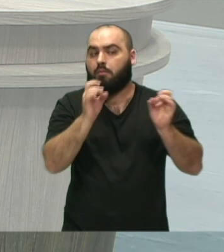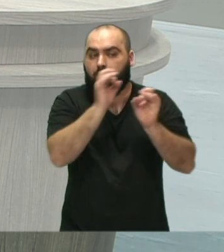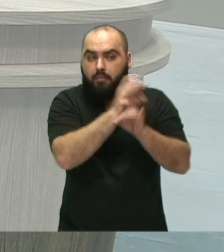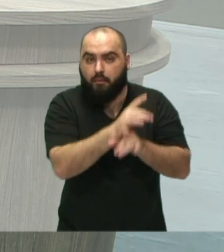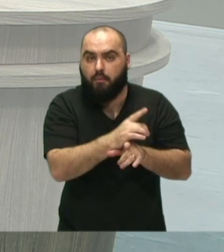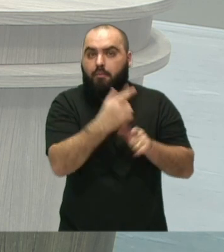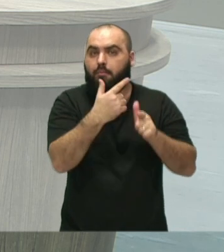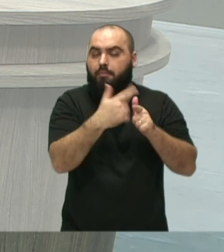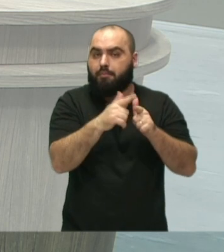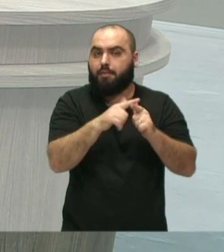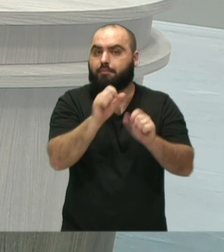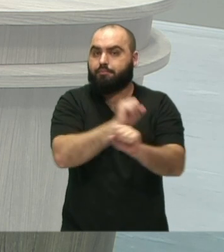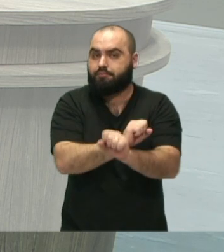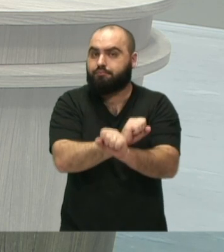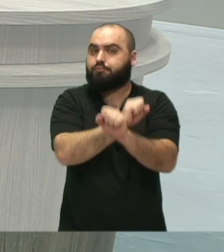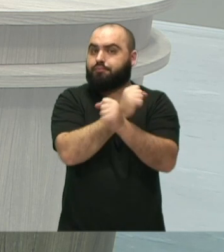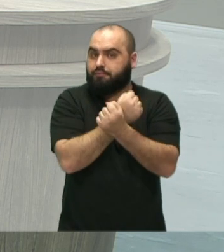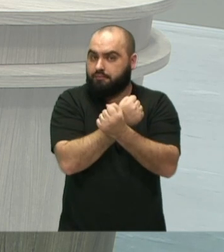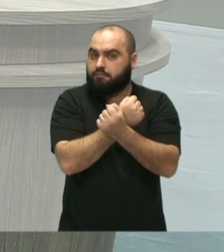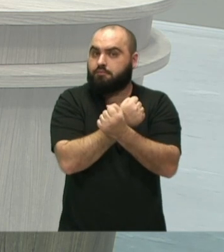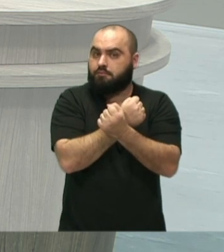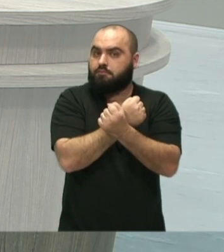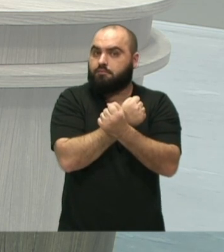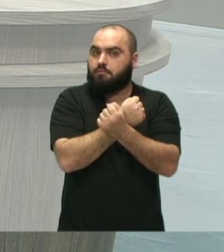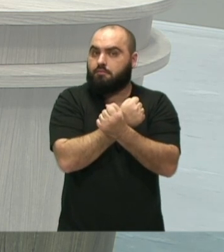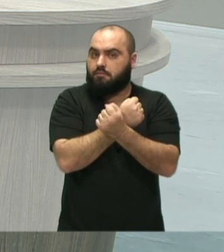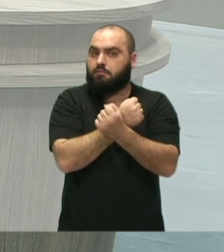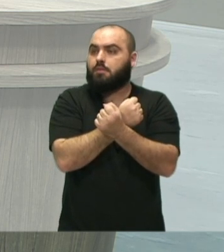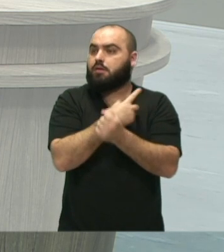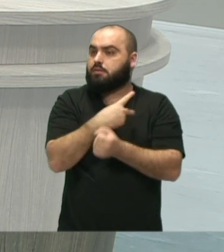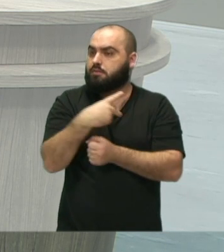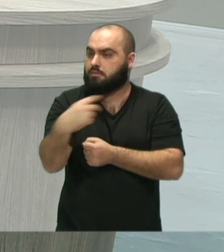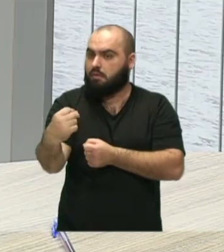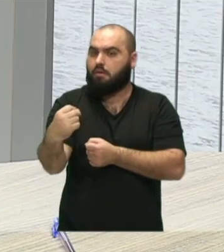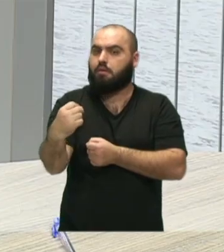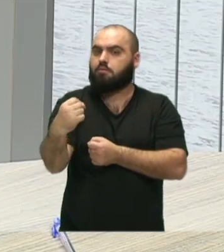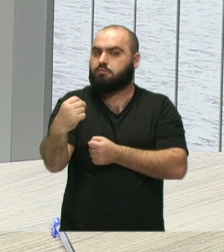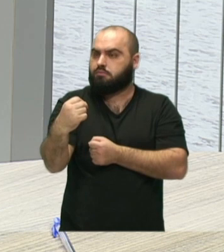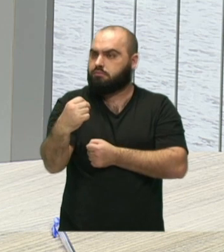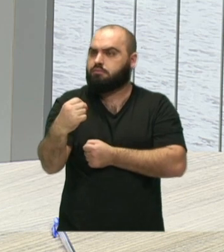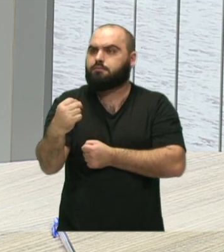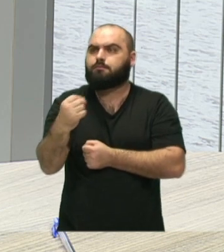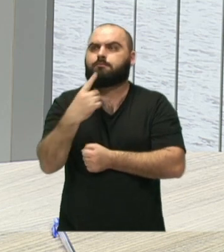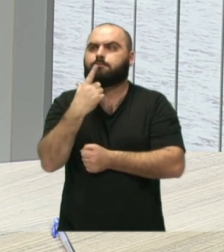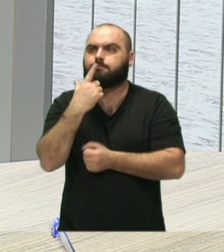de escravizamento totalmente mordaz e vil,